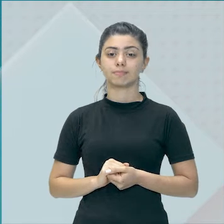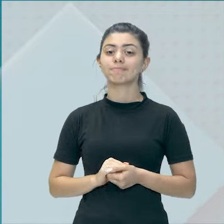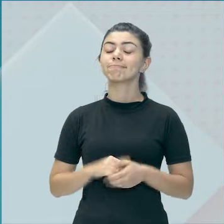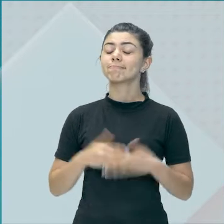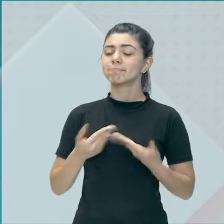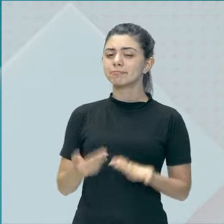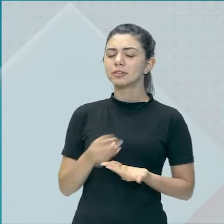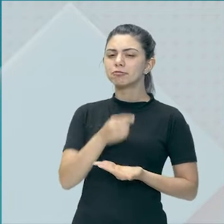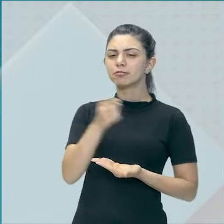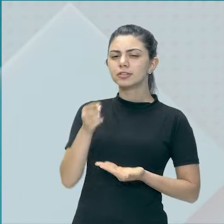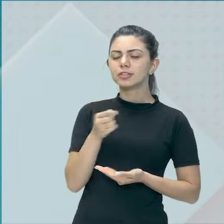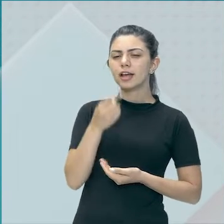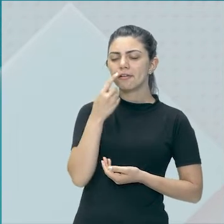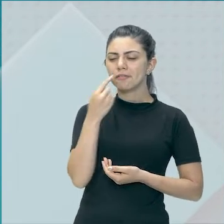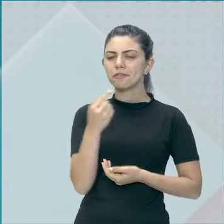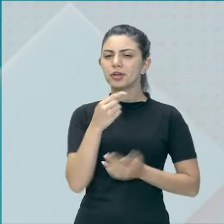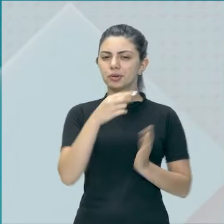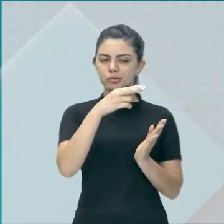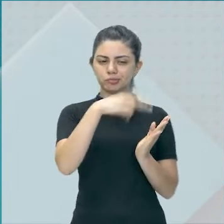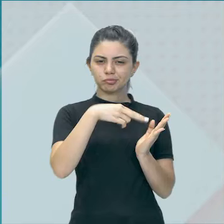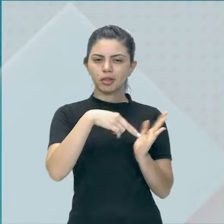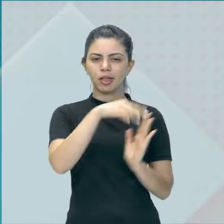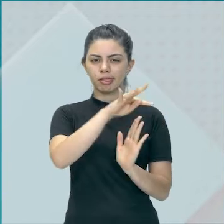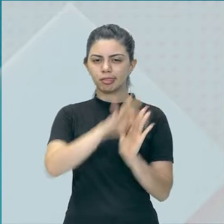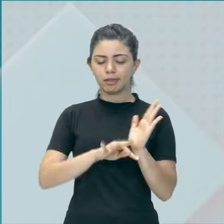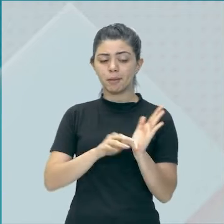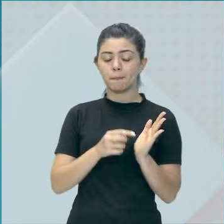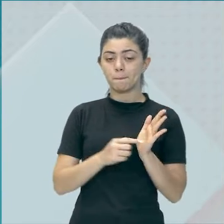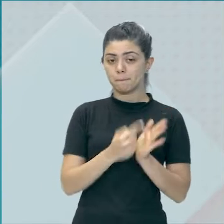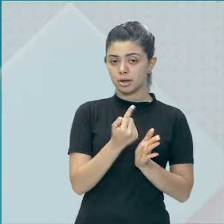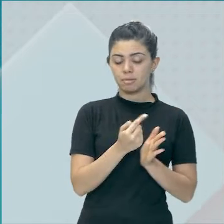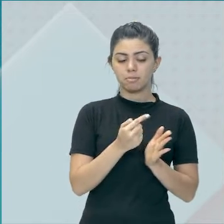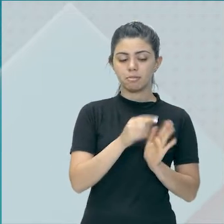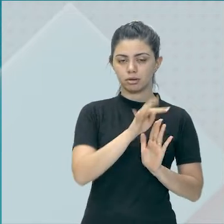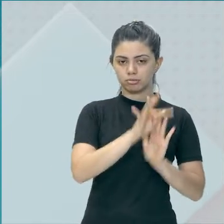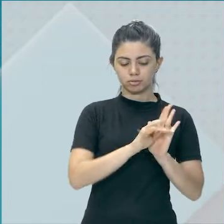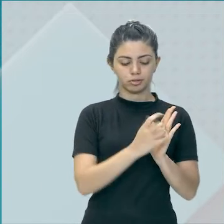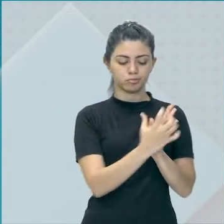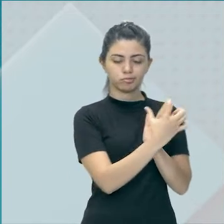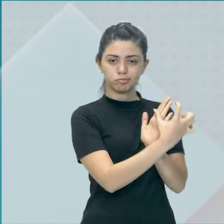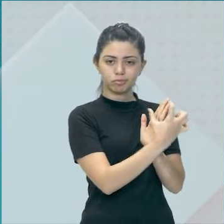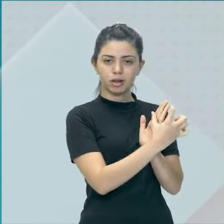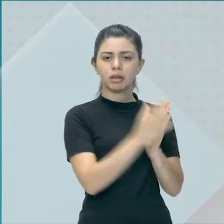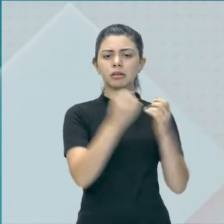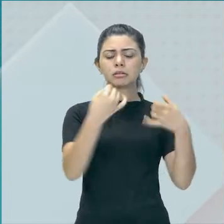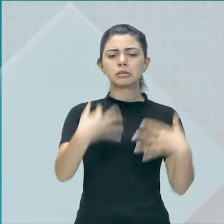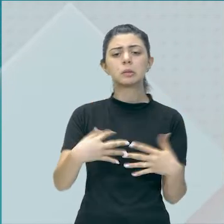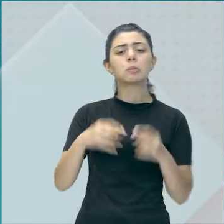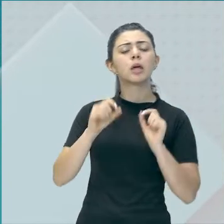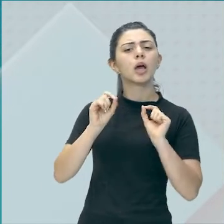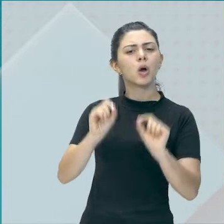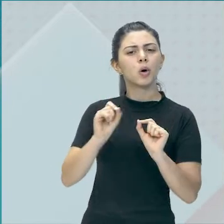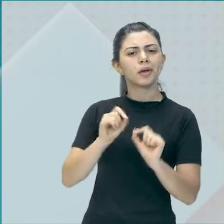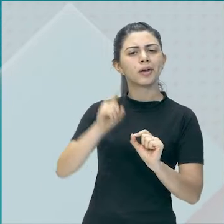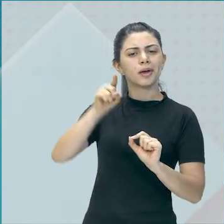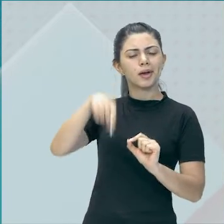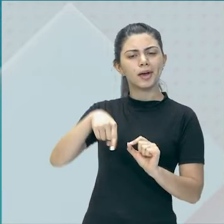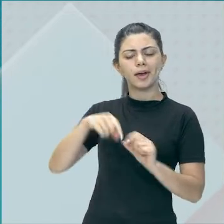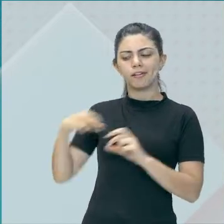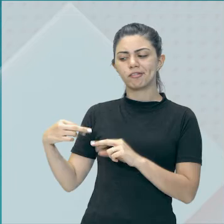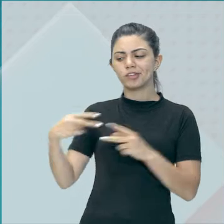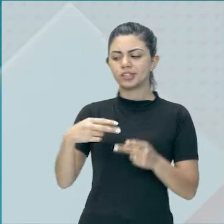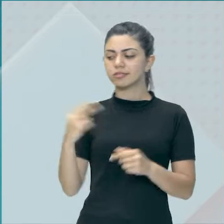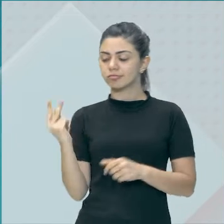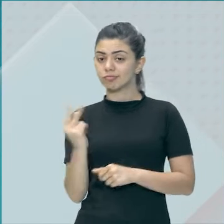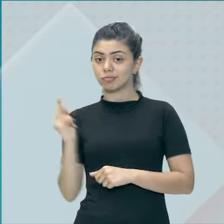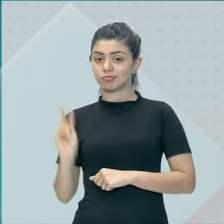Bem, então vocês ouviram um pedacinho aí desta primeira parte do texto comentando sobre essa visita dos